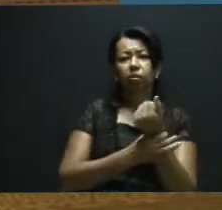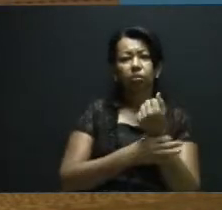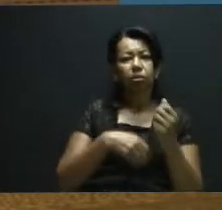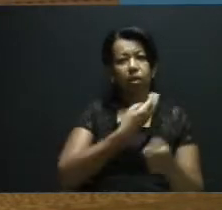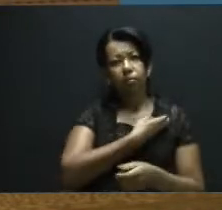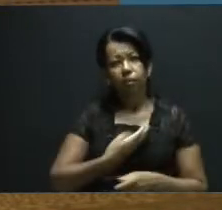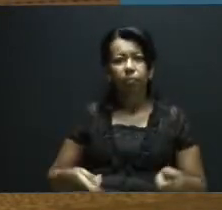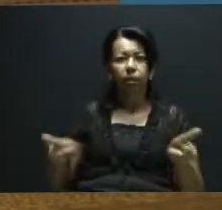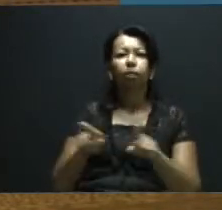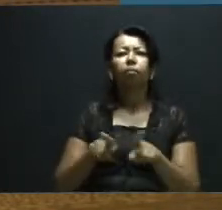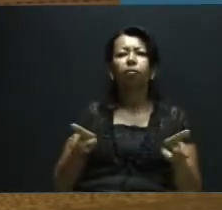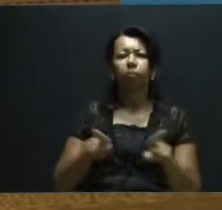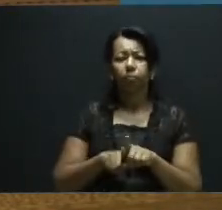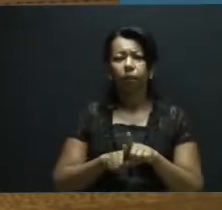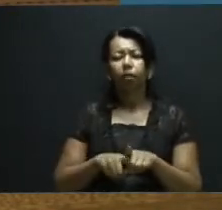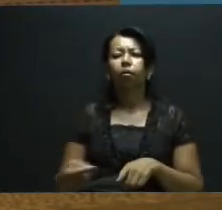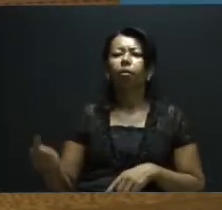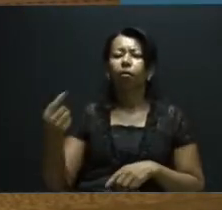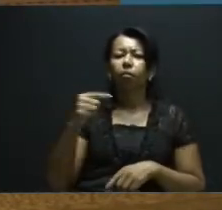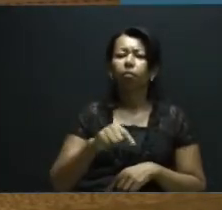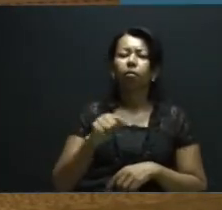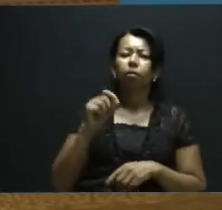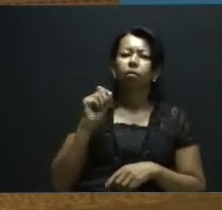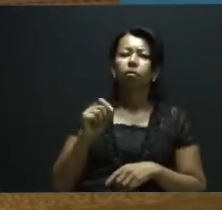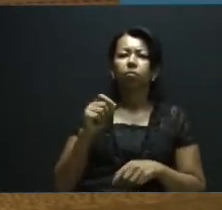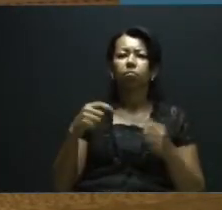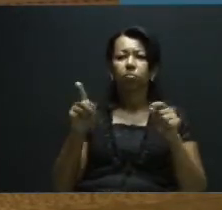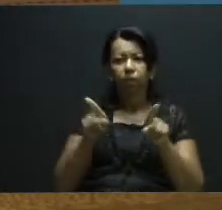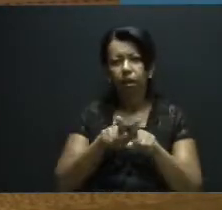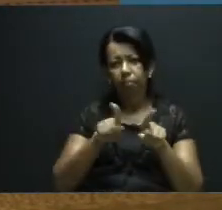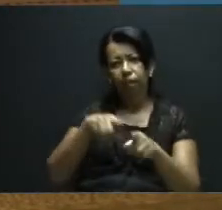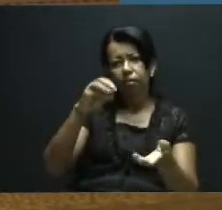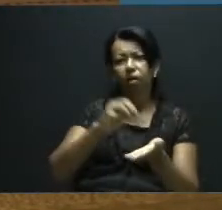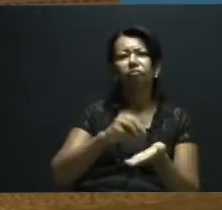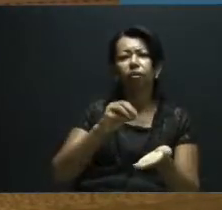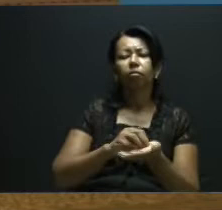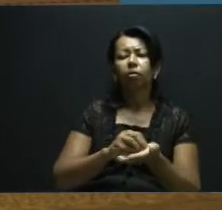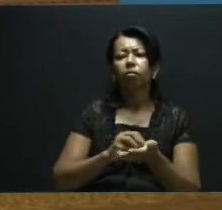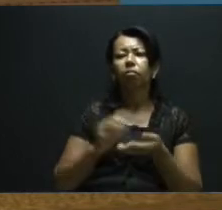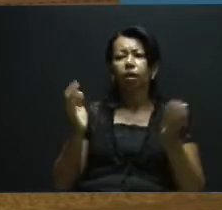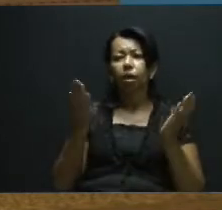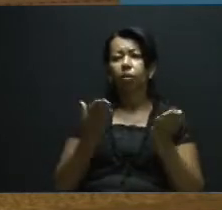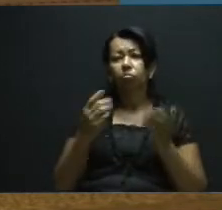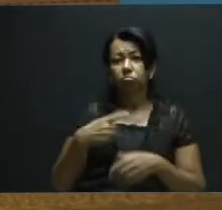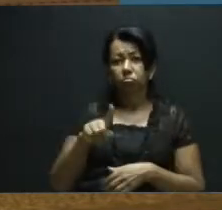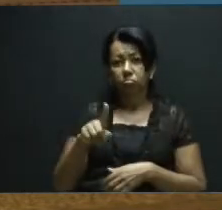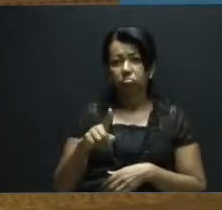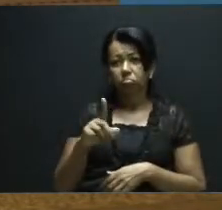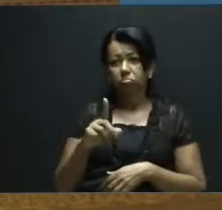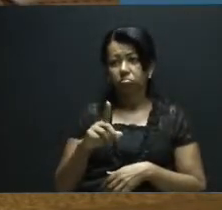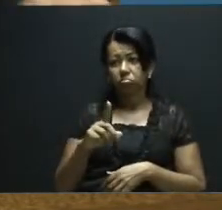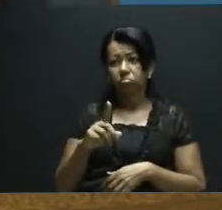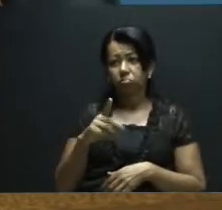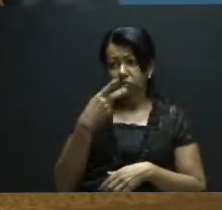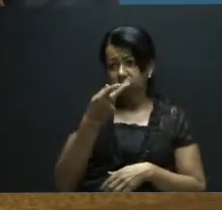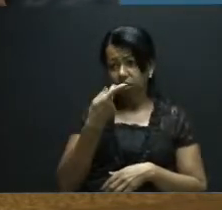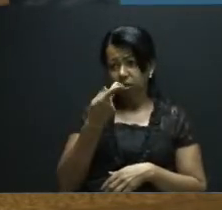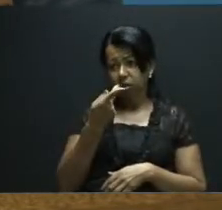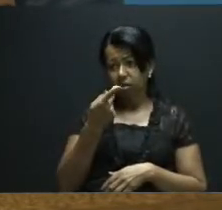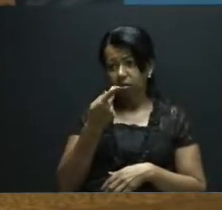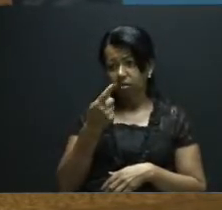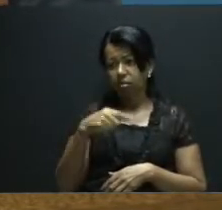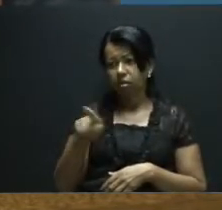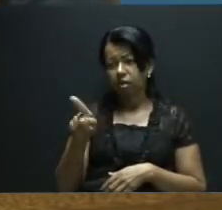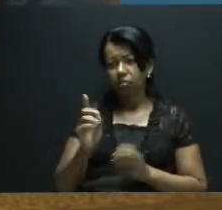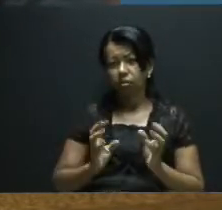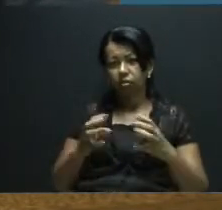a parte de segurança pública que deixa a desejar agora vamos supor a vamos lá tem um tempo ainda você está na